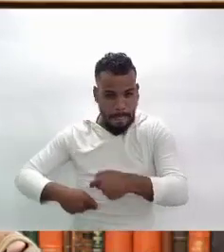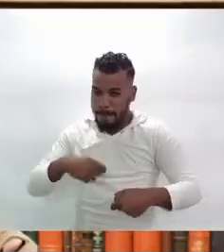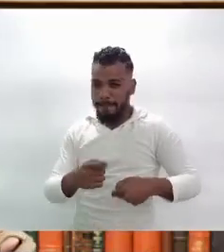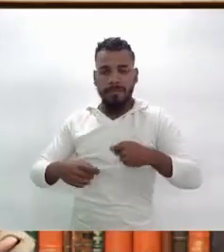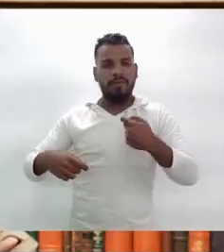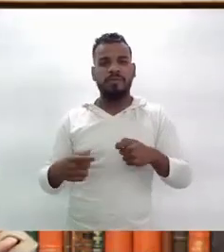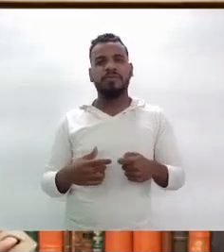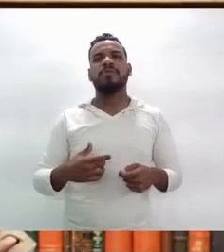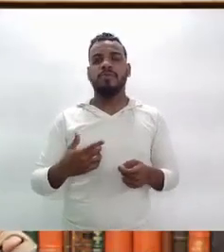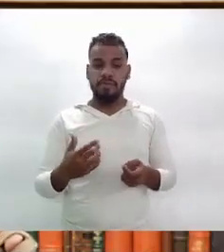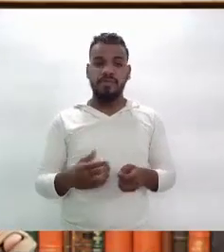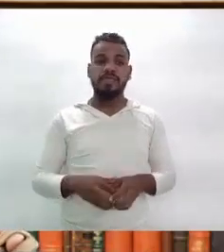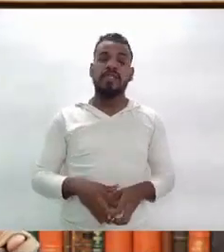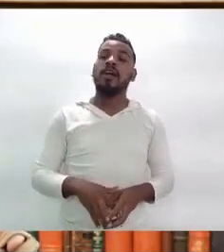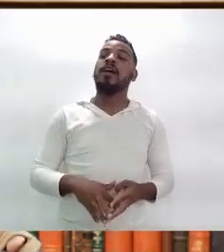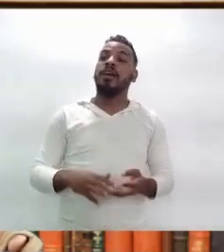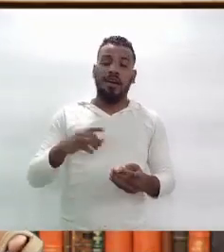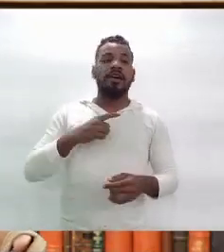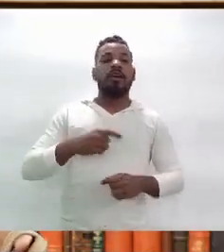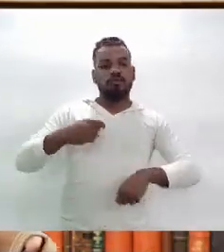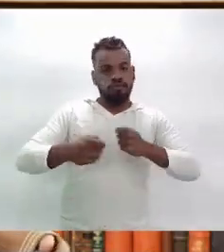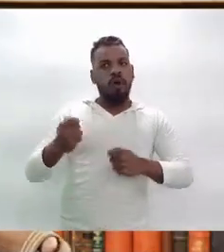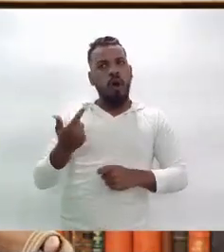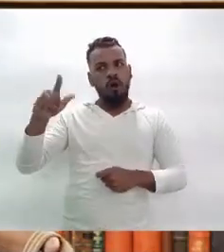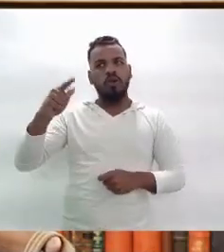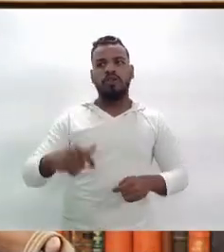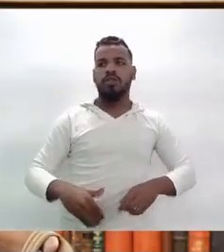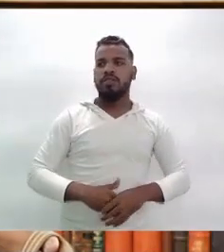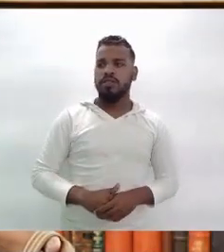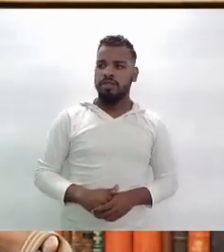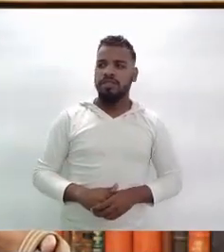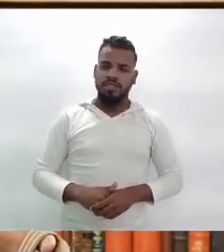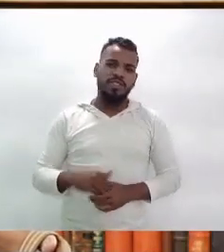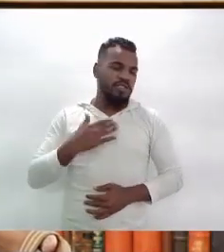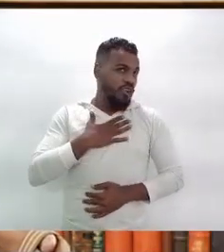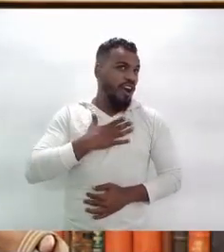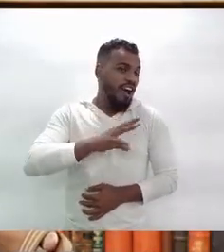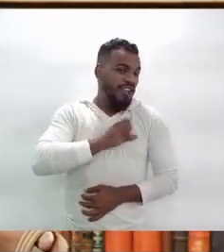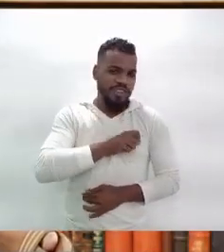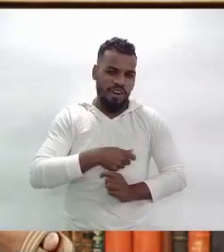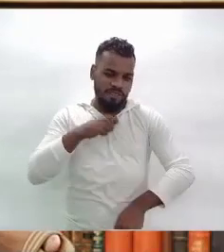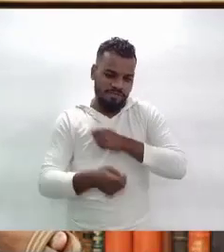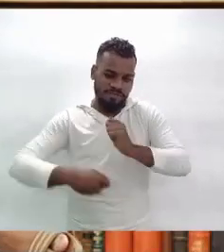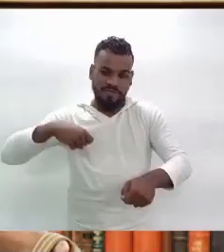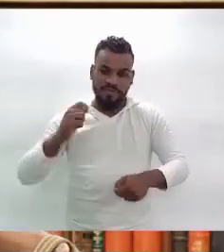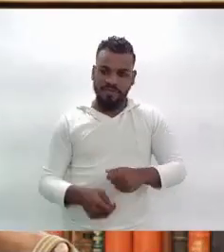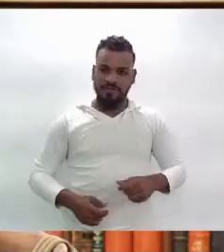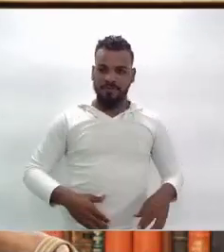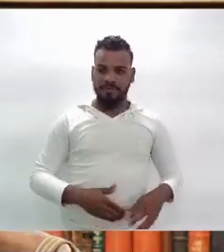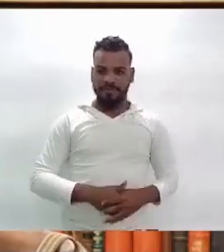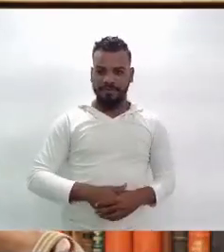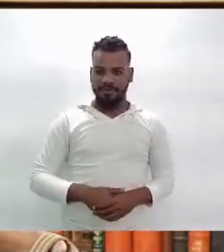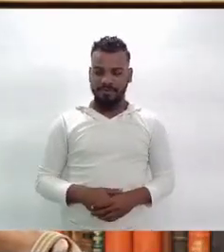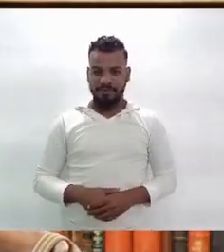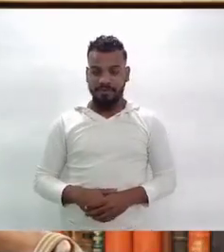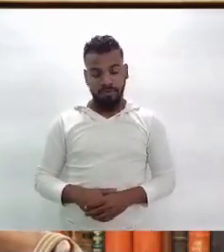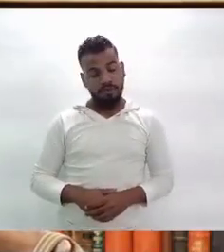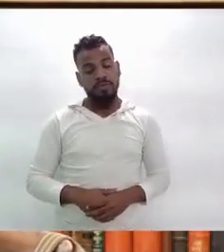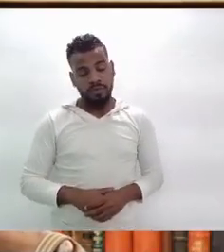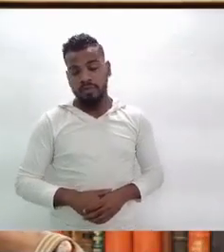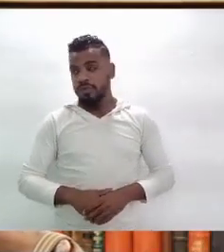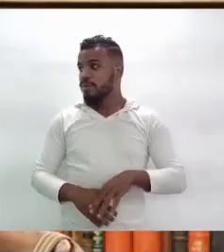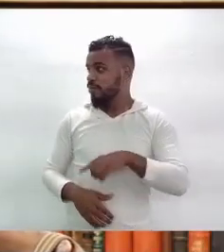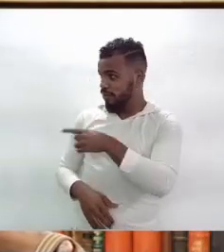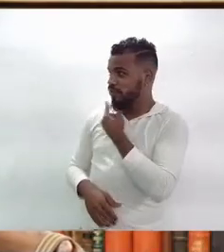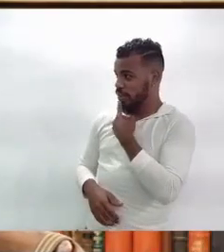e adoro tocar bomba, mas eu toco outros instrumentos, mas adoro ser batuqueira. E algo que a senhora falou que eu gostaria